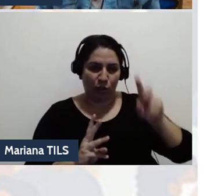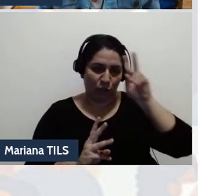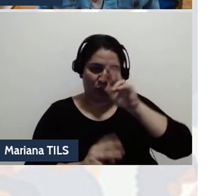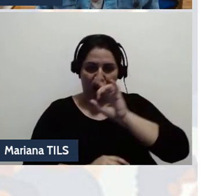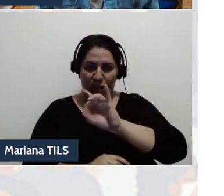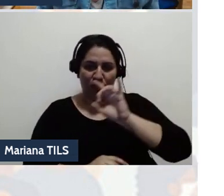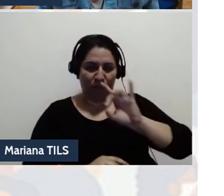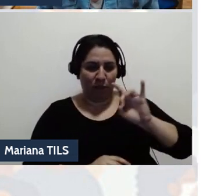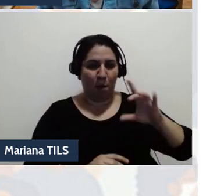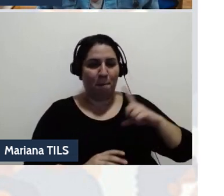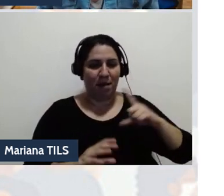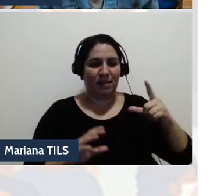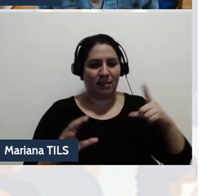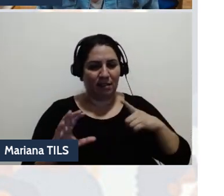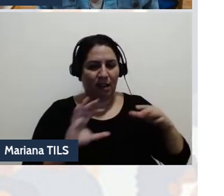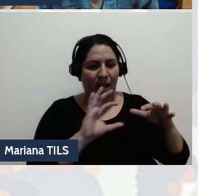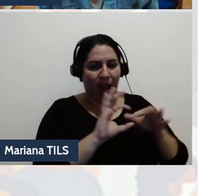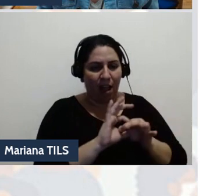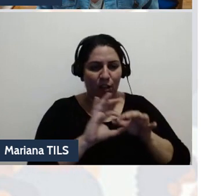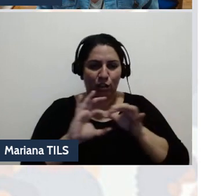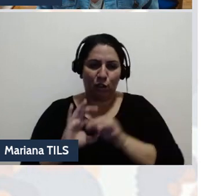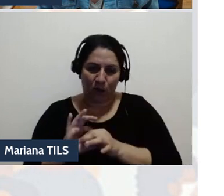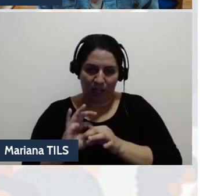né, com